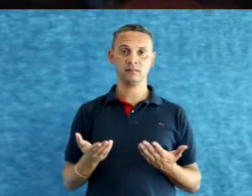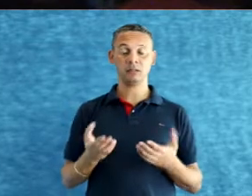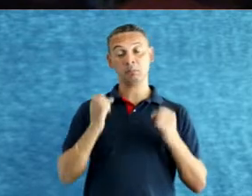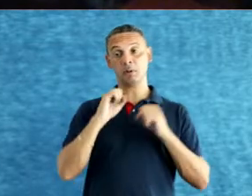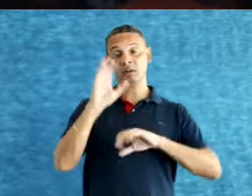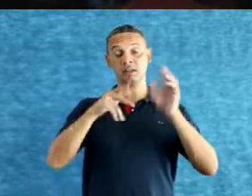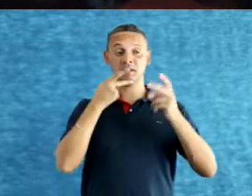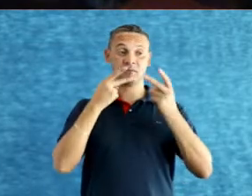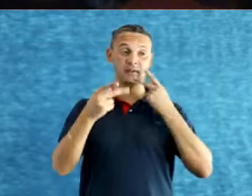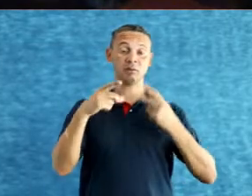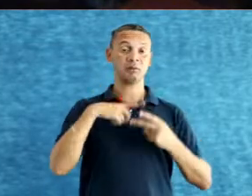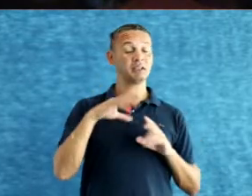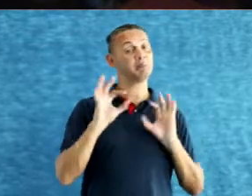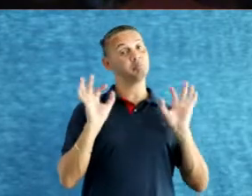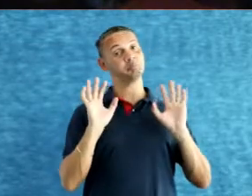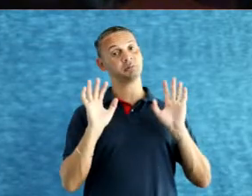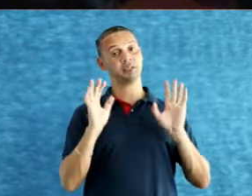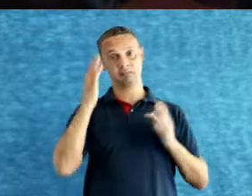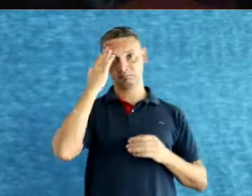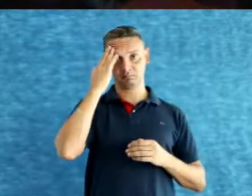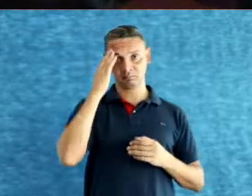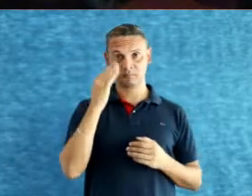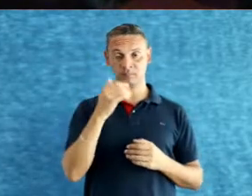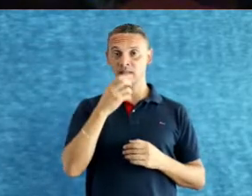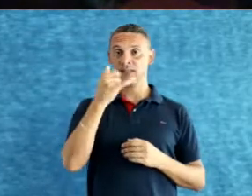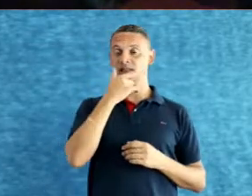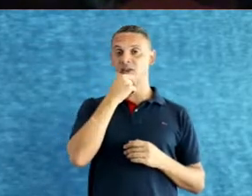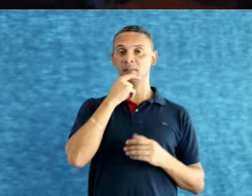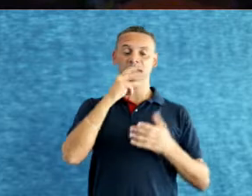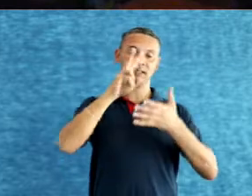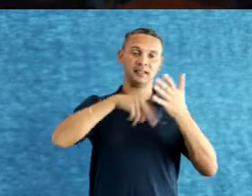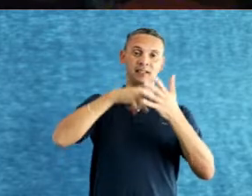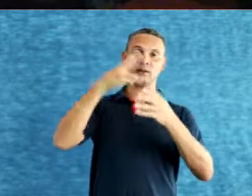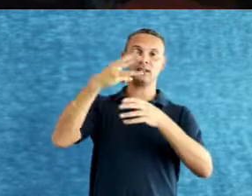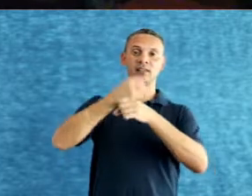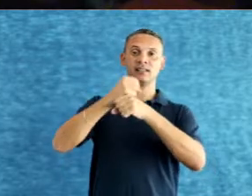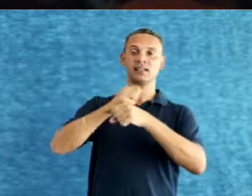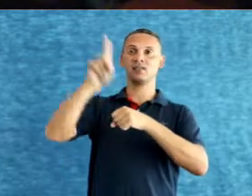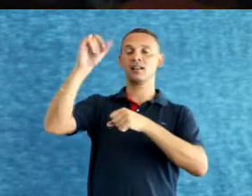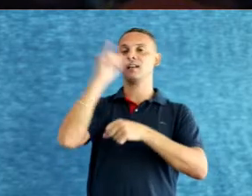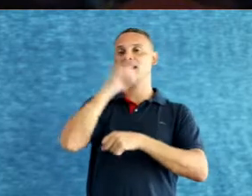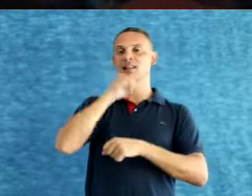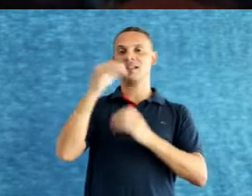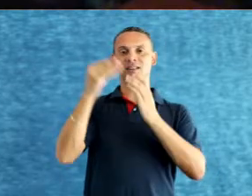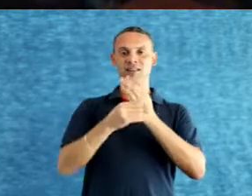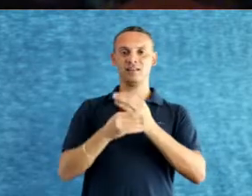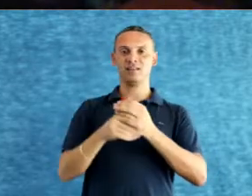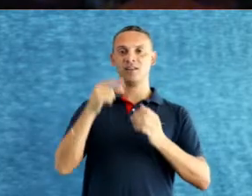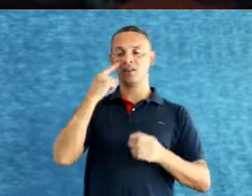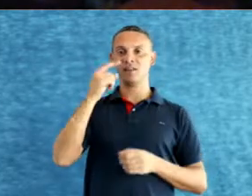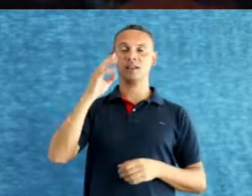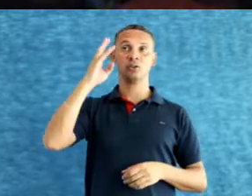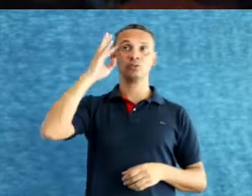Porto Alegre, durante a Revolução Farroupilha, então ela também conheceu Garibaldi e